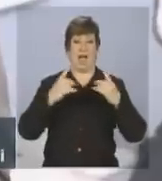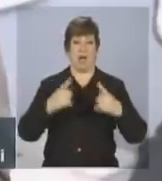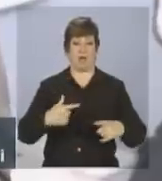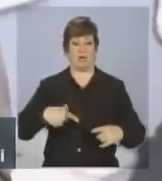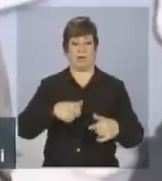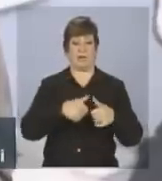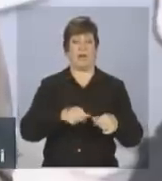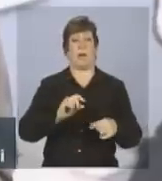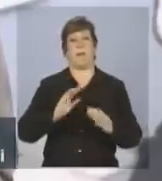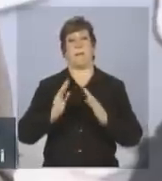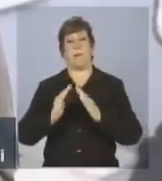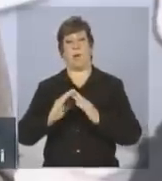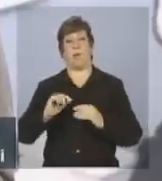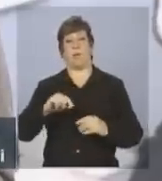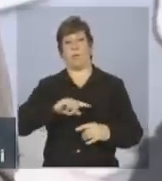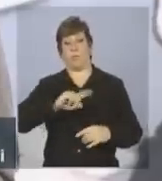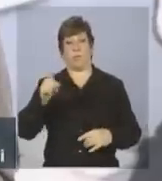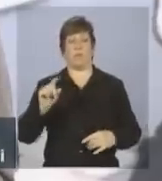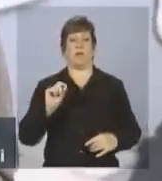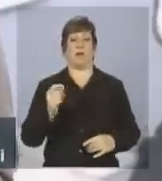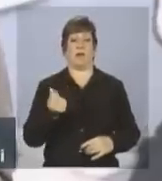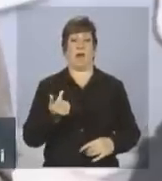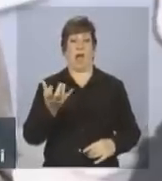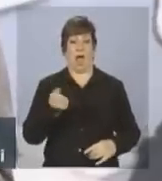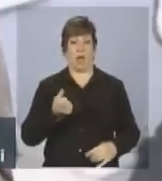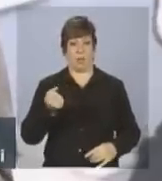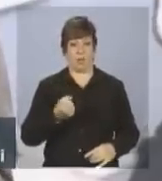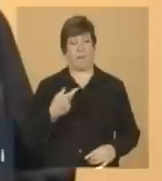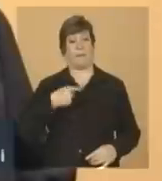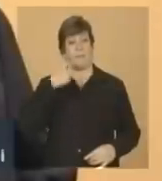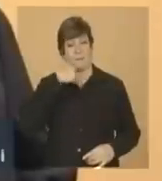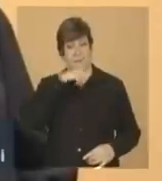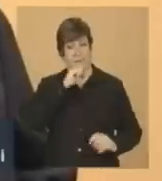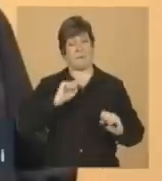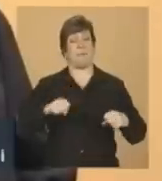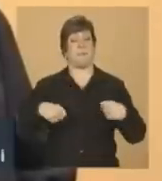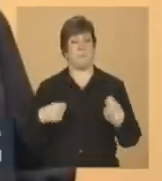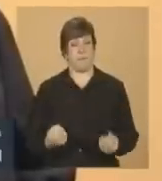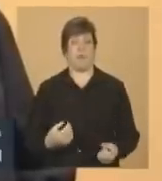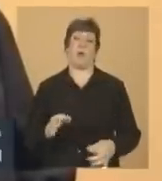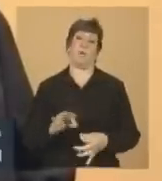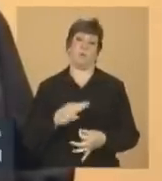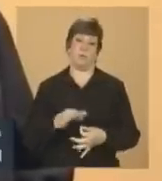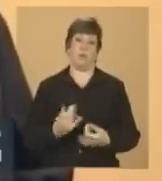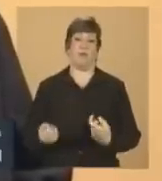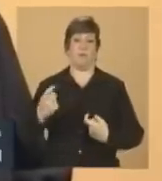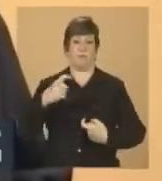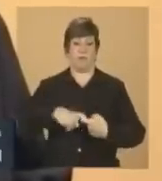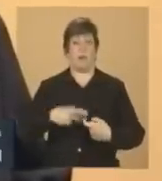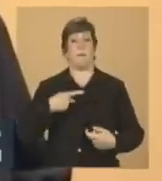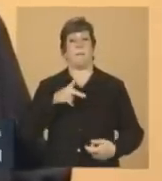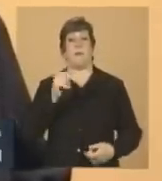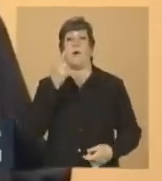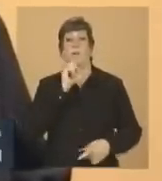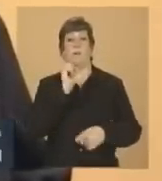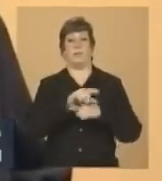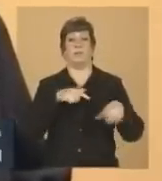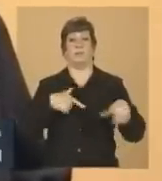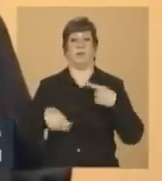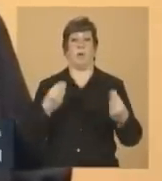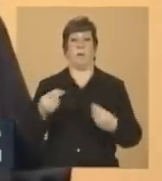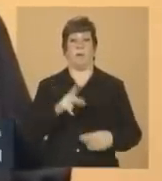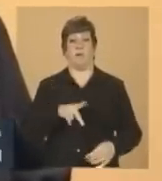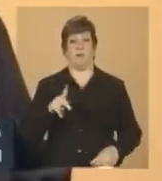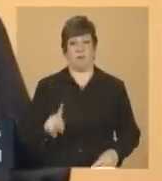aluguel. Minha mãe, já melhor da doença, costurava em casa e meu pai havia conseguido emprego como professor. Nesta época, eu